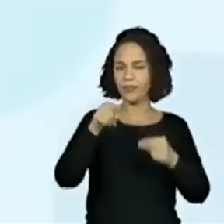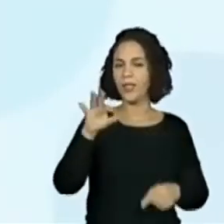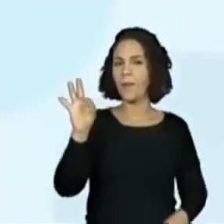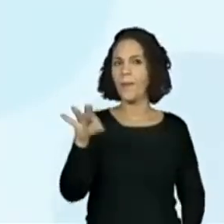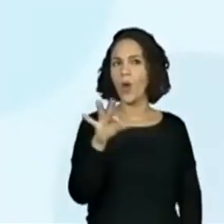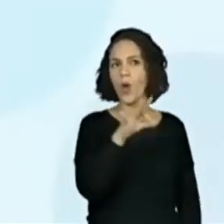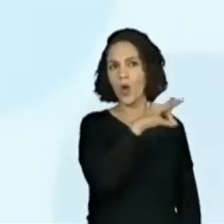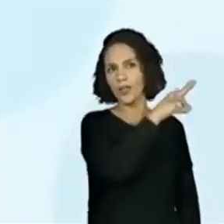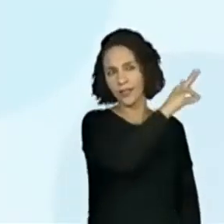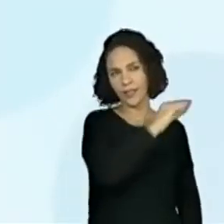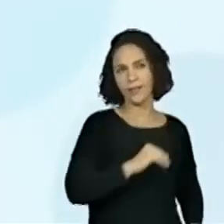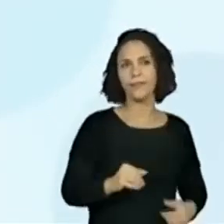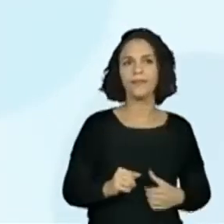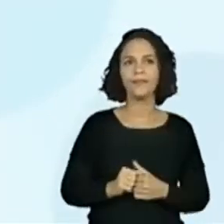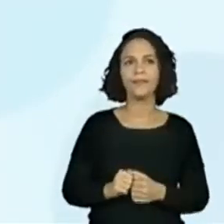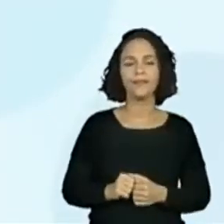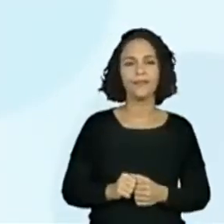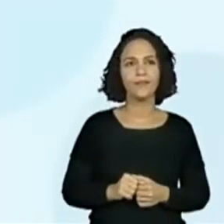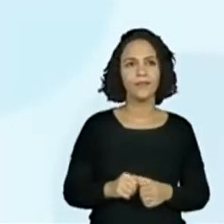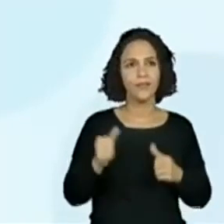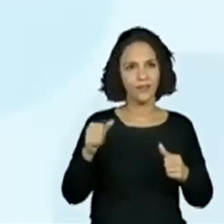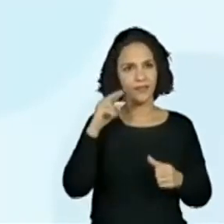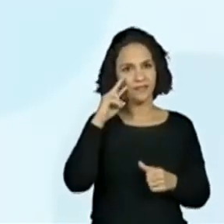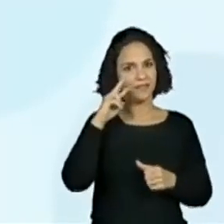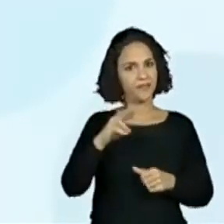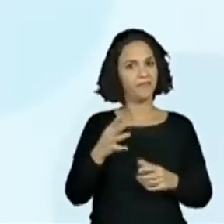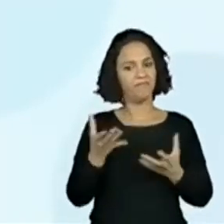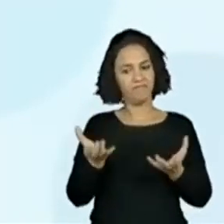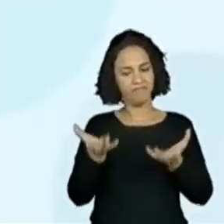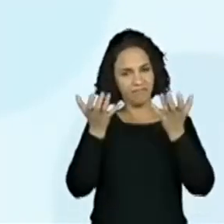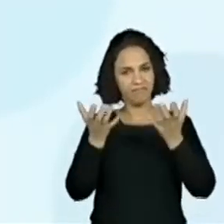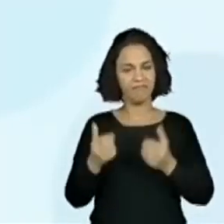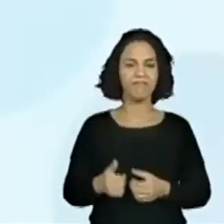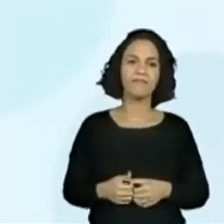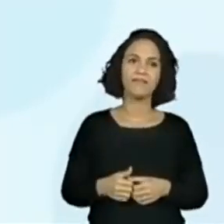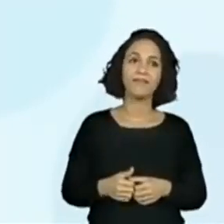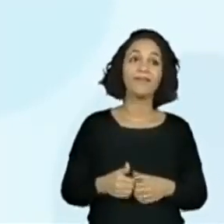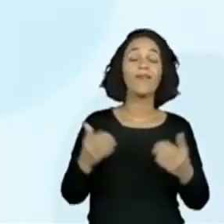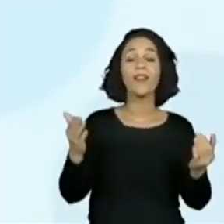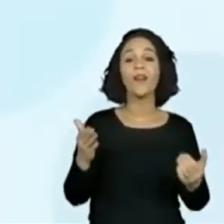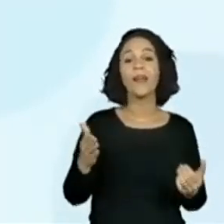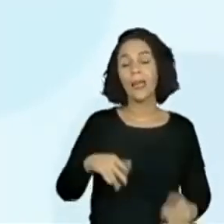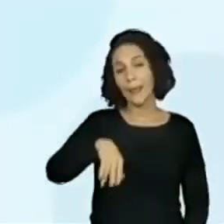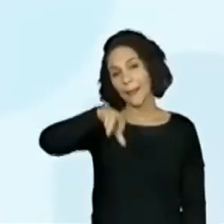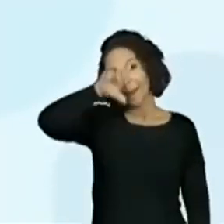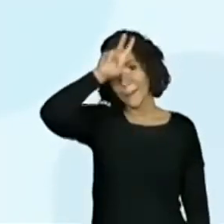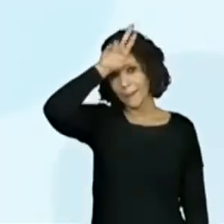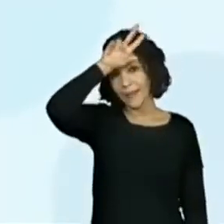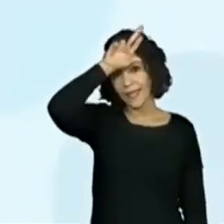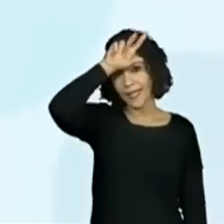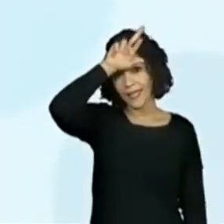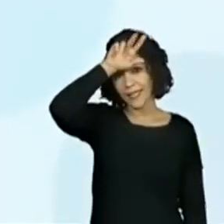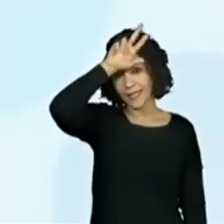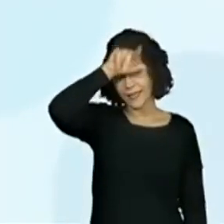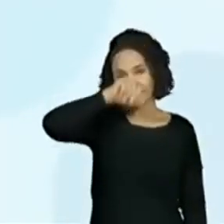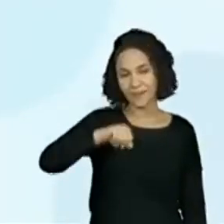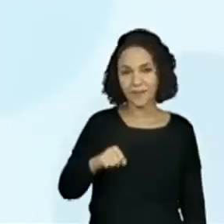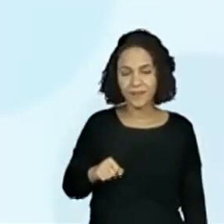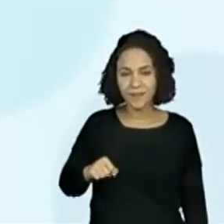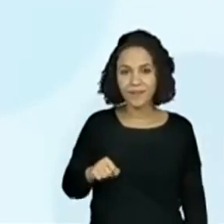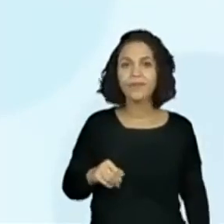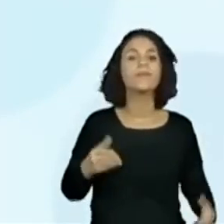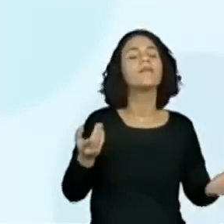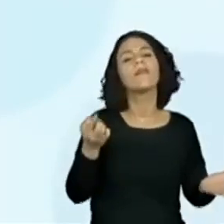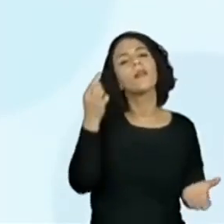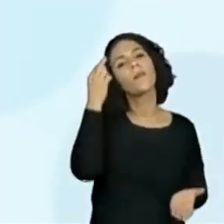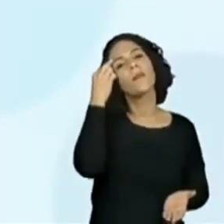Lambedor. Para ficar bem visível. A barata. Vamos pensar, então, no